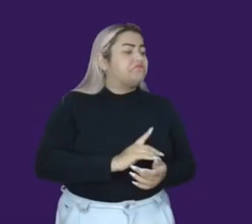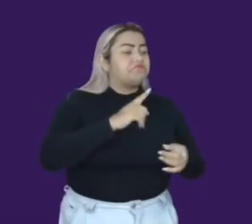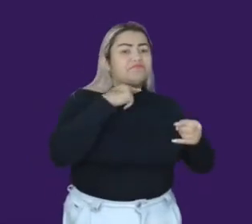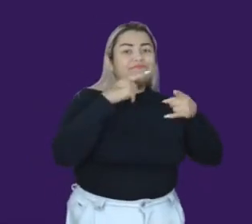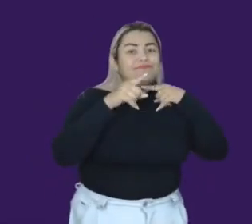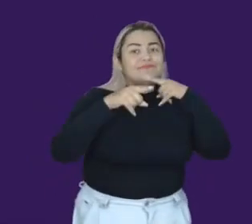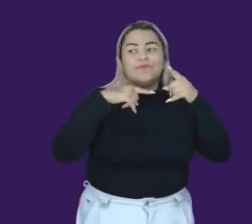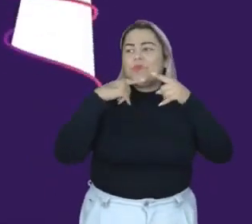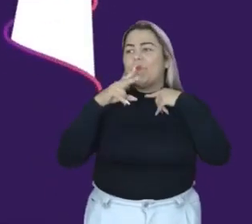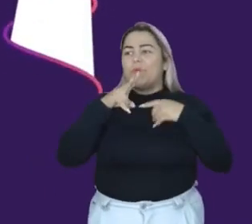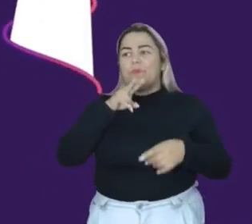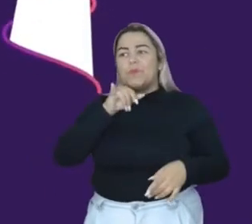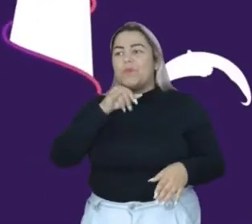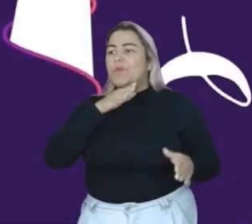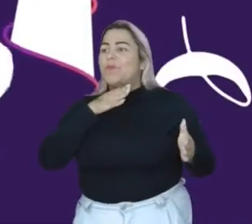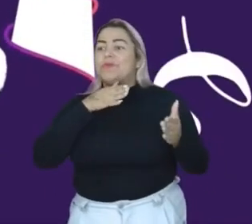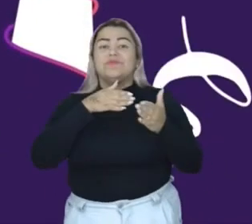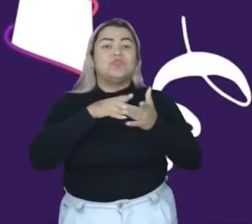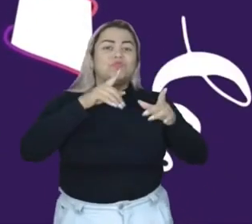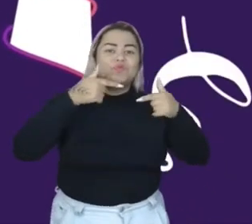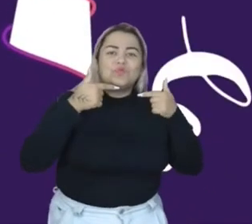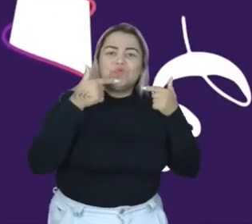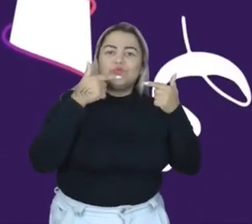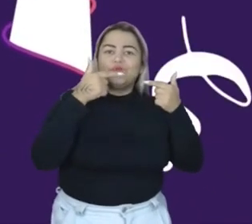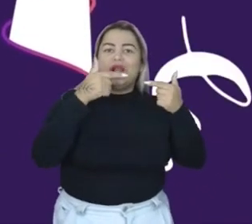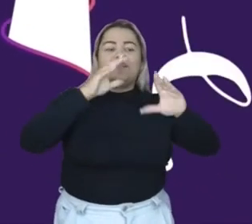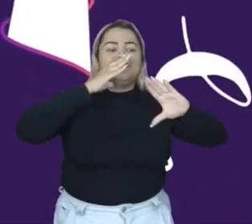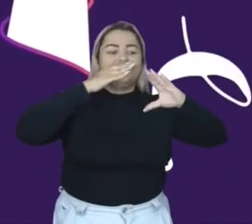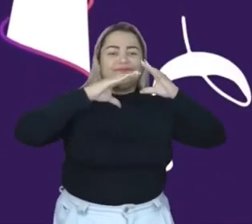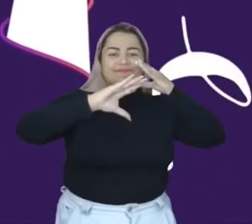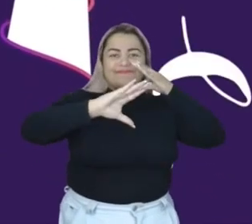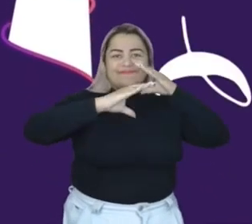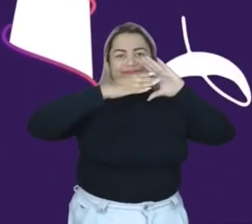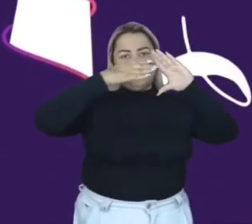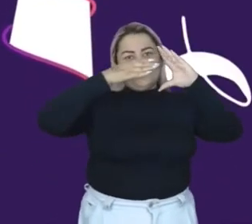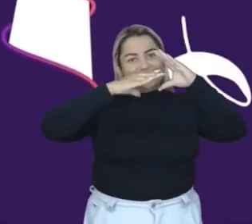Ninguém vai me impedir de cantar e lutar.